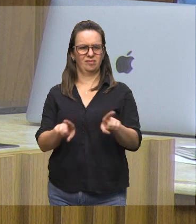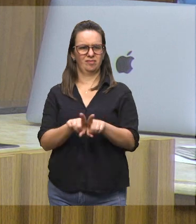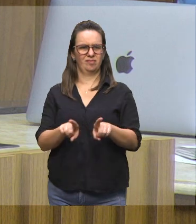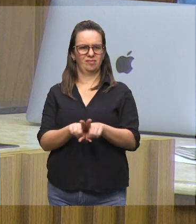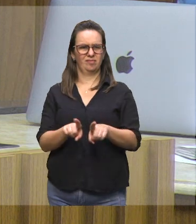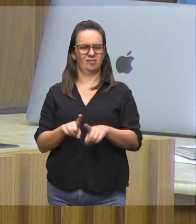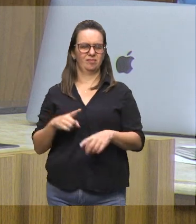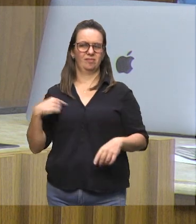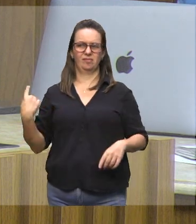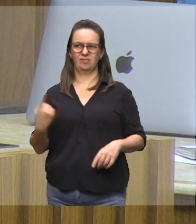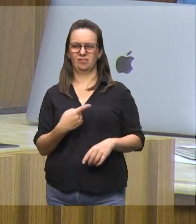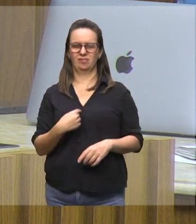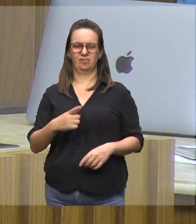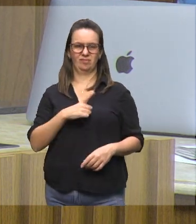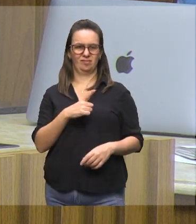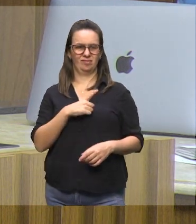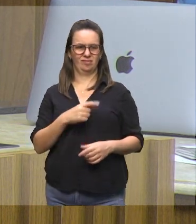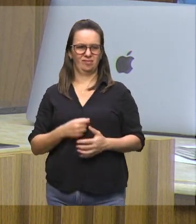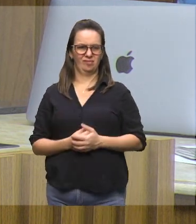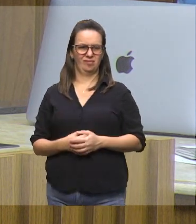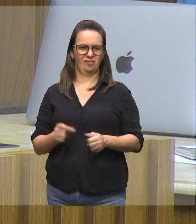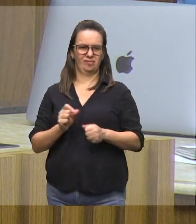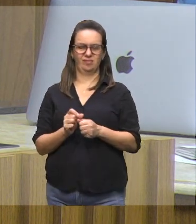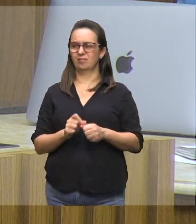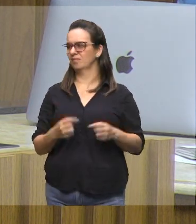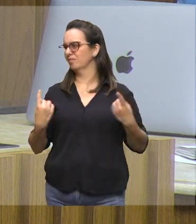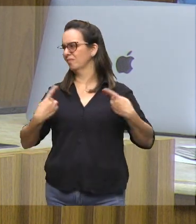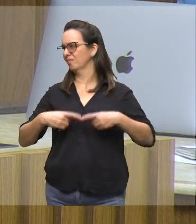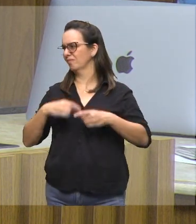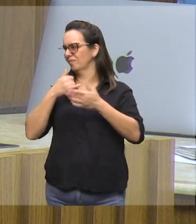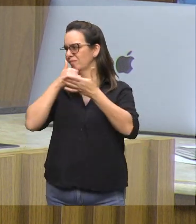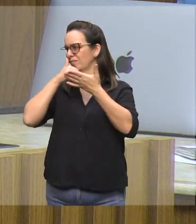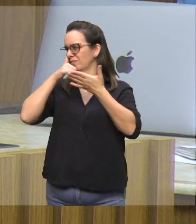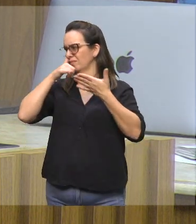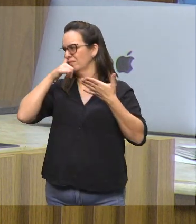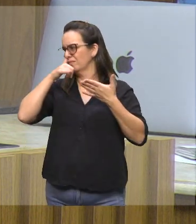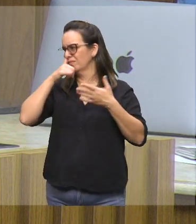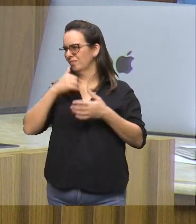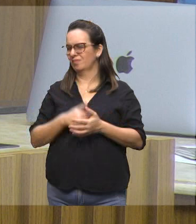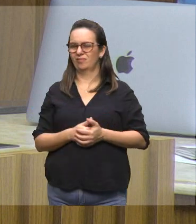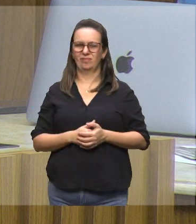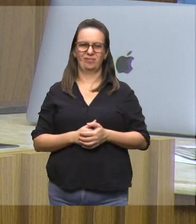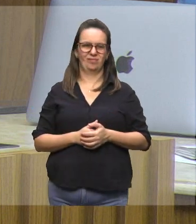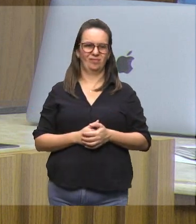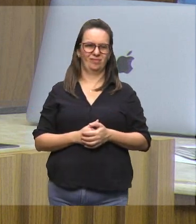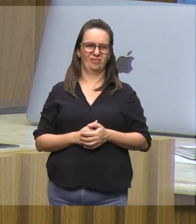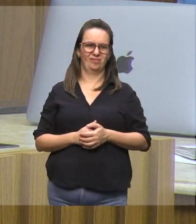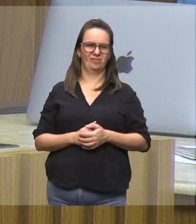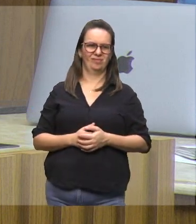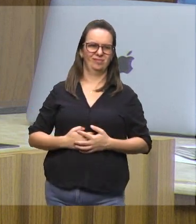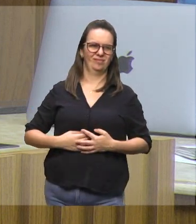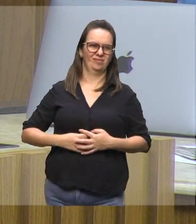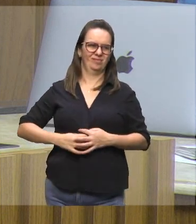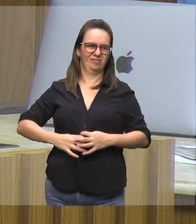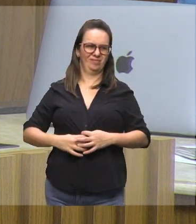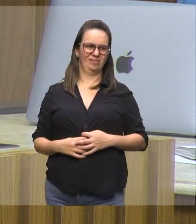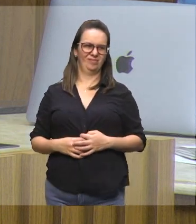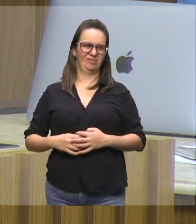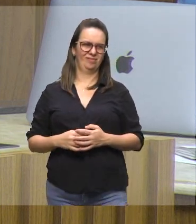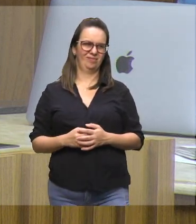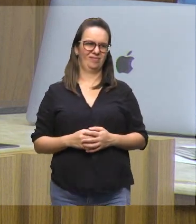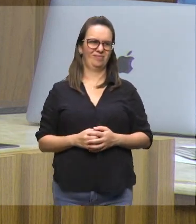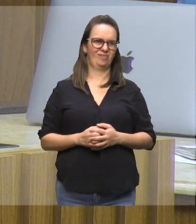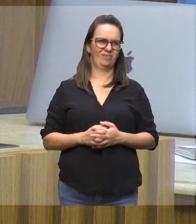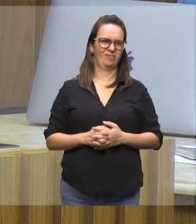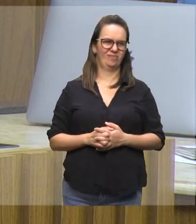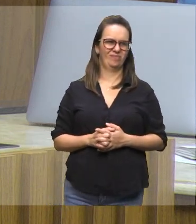que fazer o bom combate às drogas. Eu peço mais um minutinho para concluir, senhora presidente. Tem mais um minuto, vereador. Obrigado.